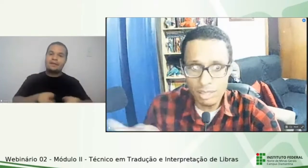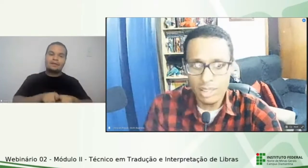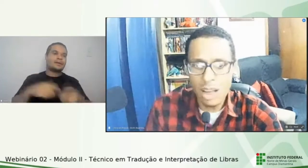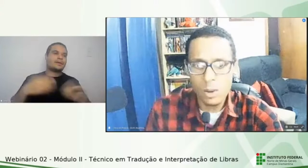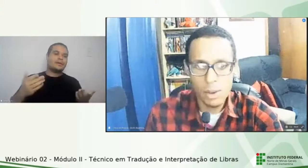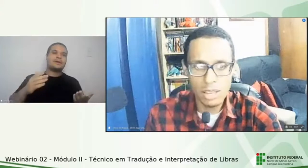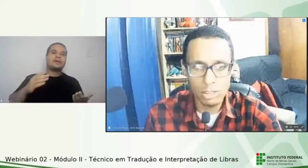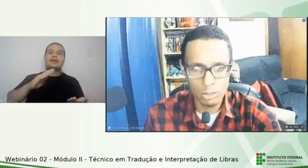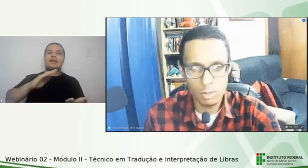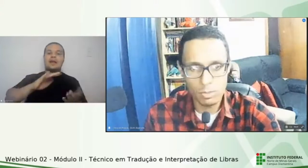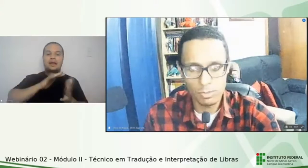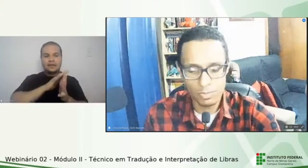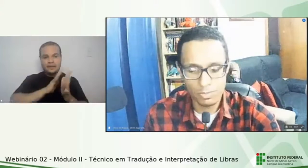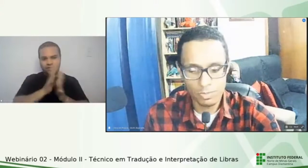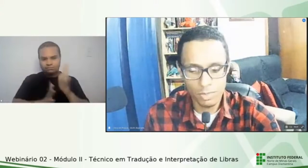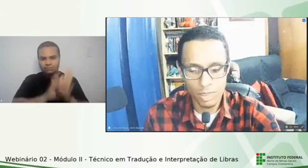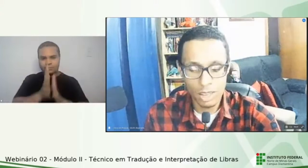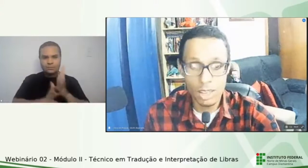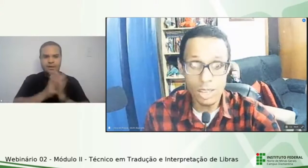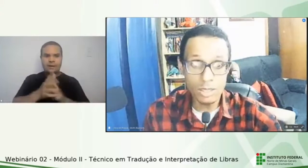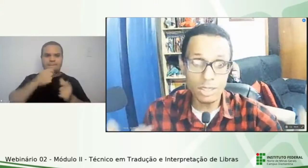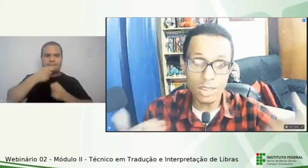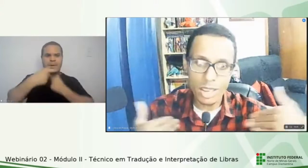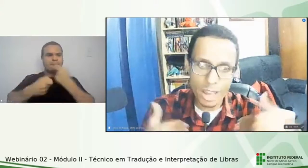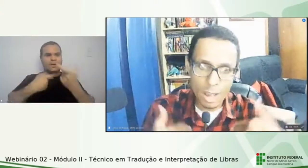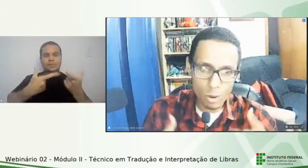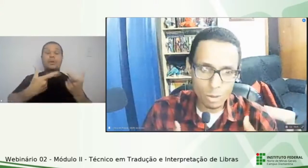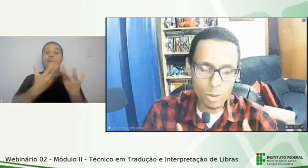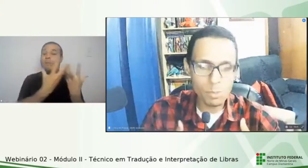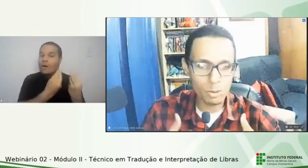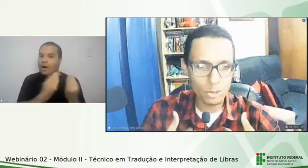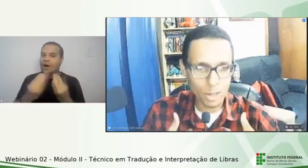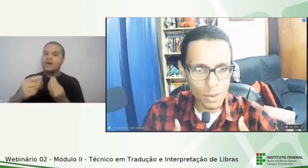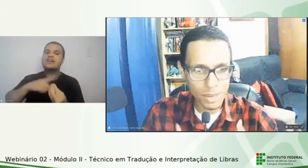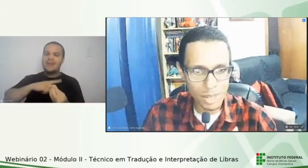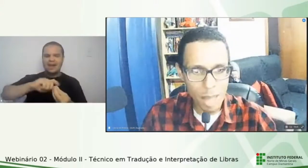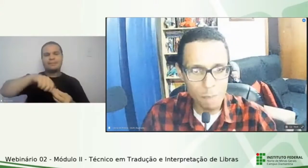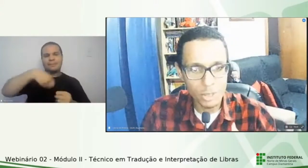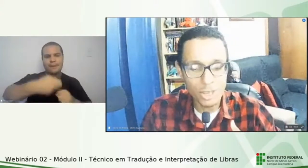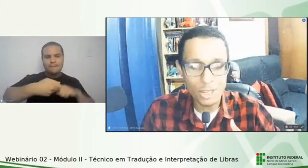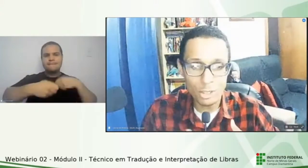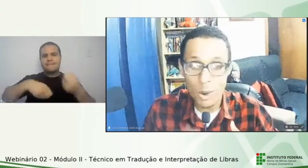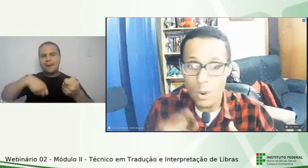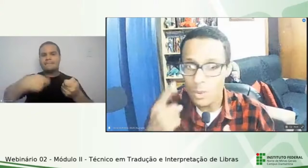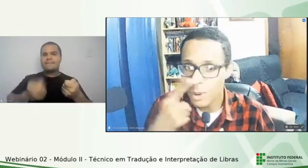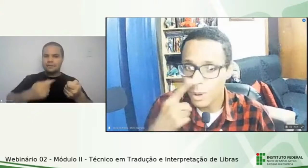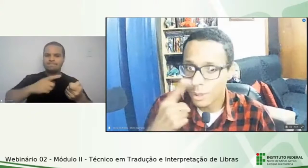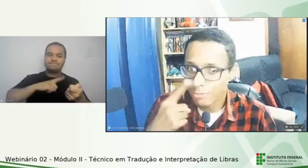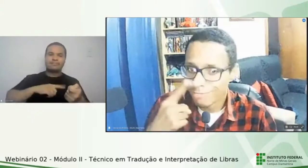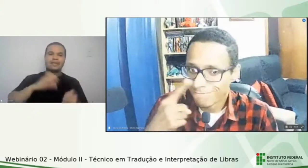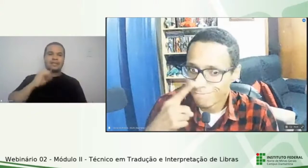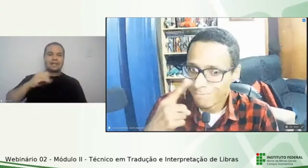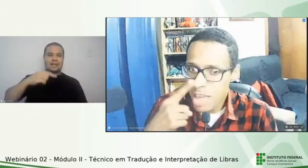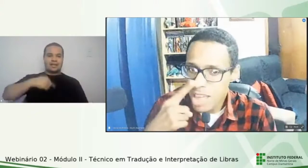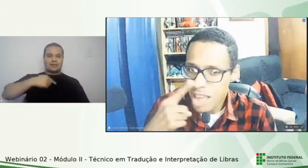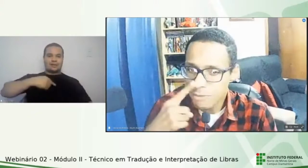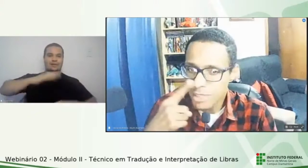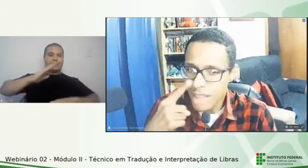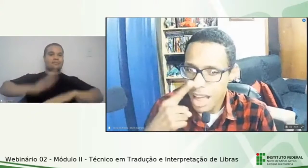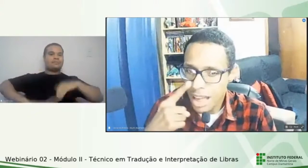Tem sinal para isso, né? Se eu sou um profissional intérprete e estou